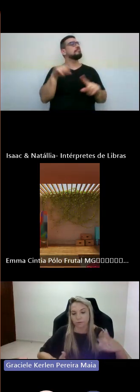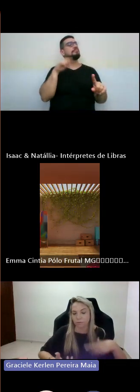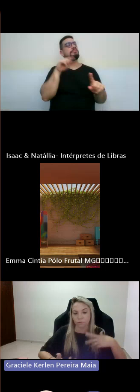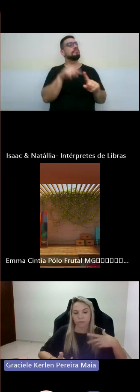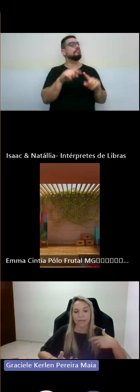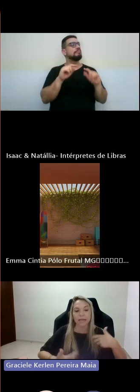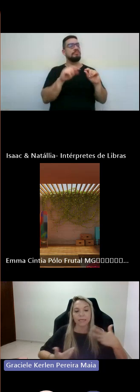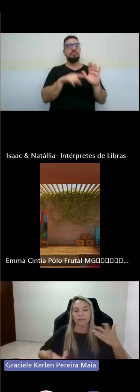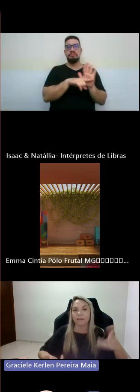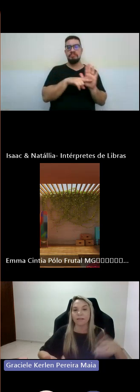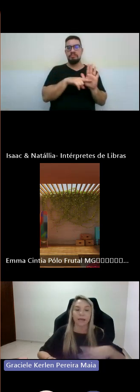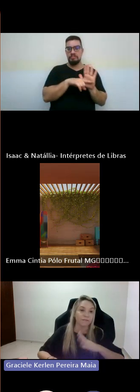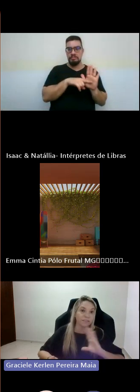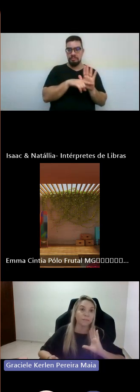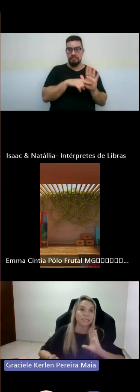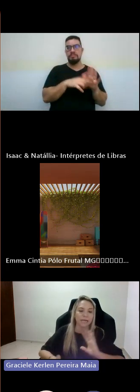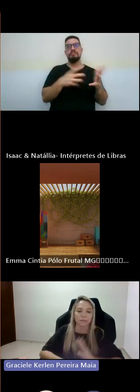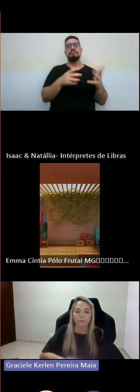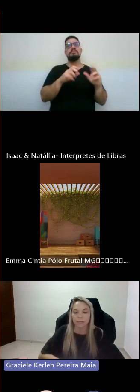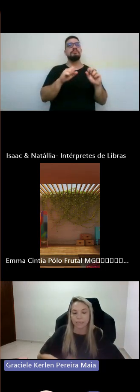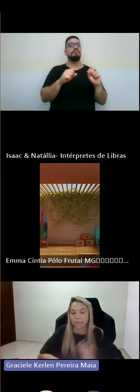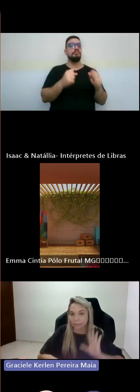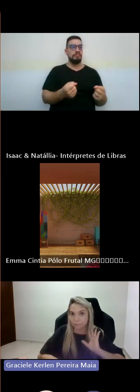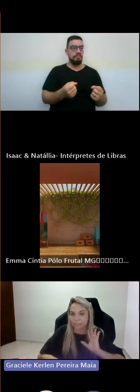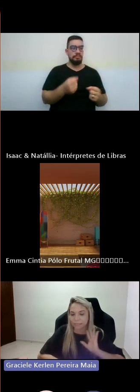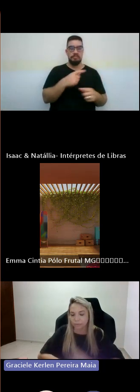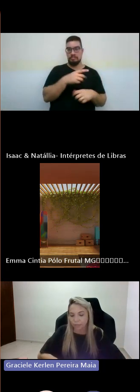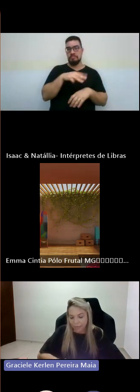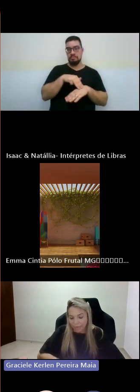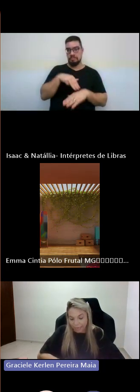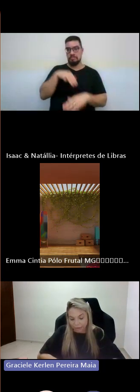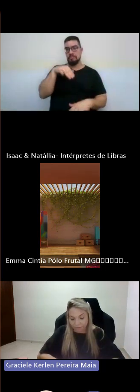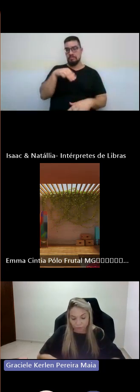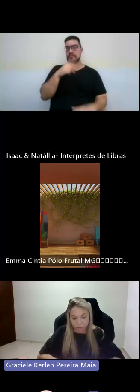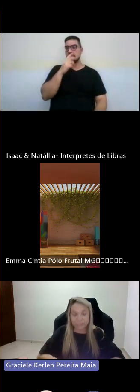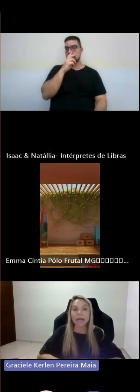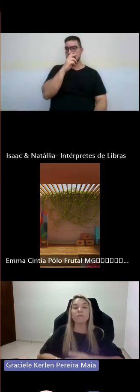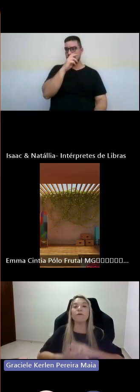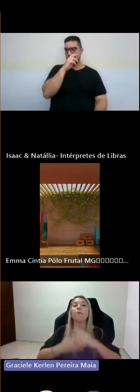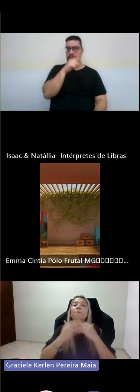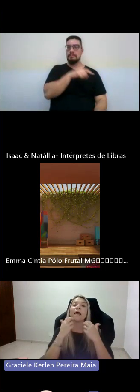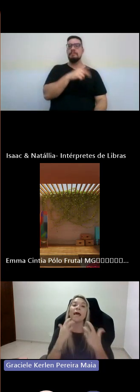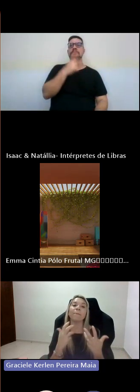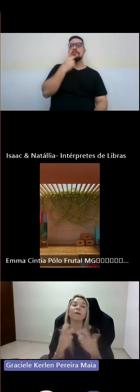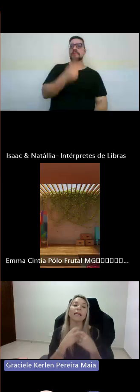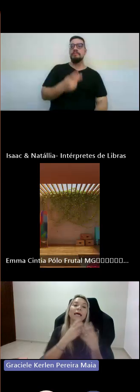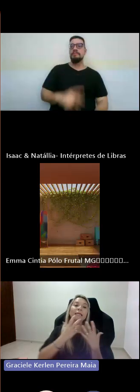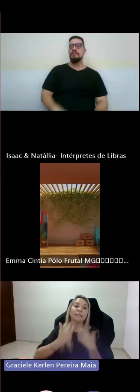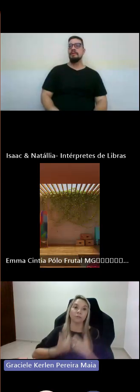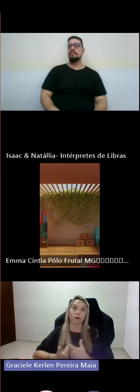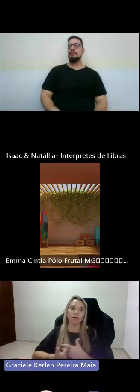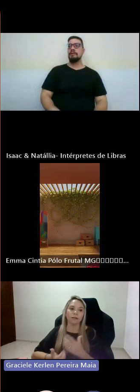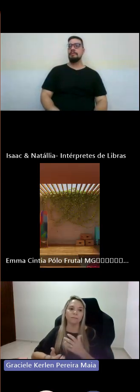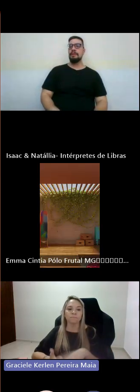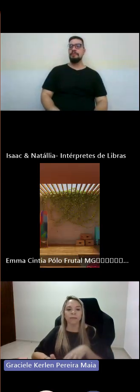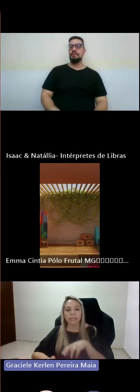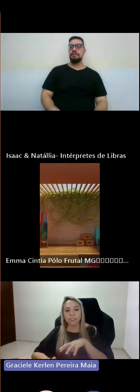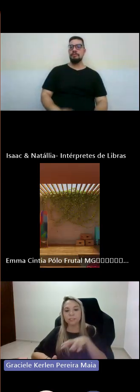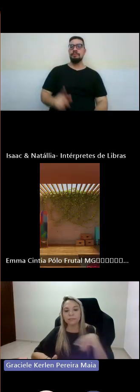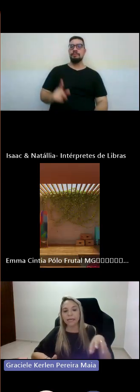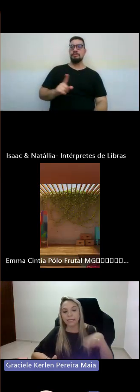tal, o que ela ia defender. Ela ia fazer mestrado. Ela estava no mestrado. Aí ela virou e falou assim, eu vou. É porque lá na